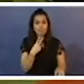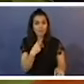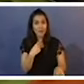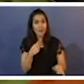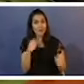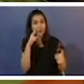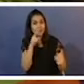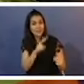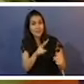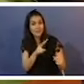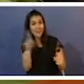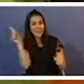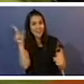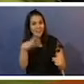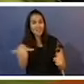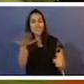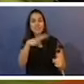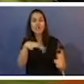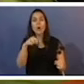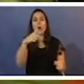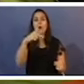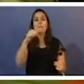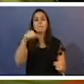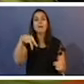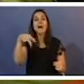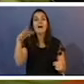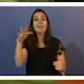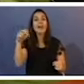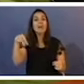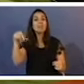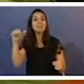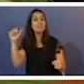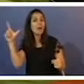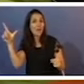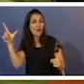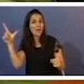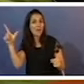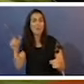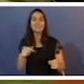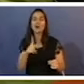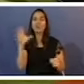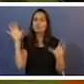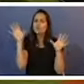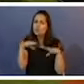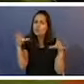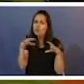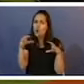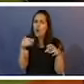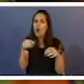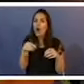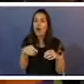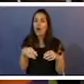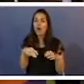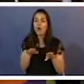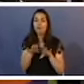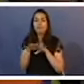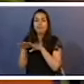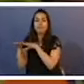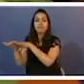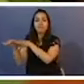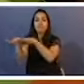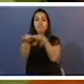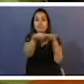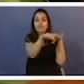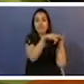aqui é uma região do Pantanal e nessa época da chuva toda a área que tá na imagem ela fica embaixo